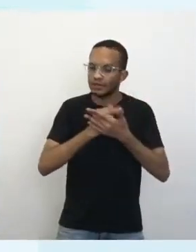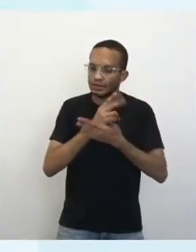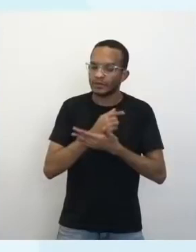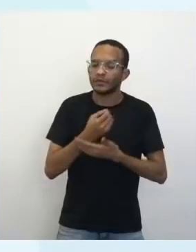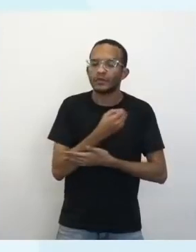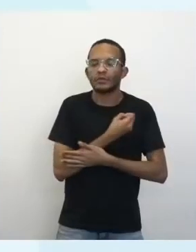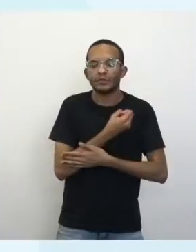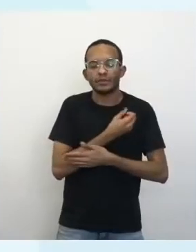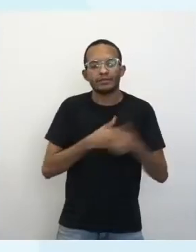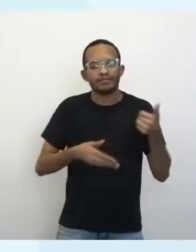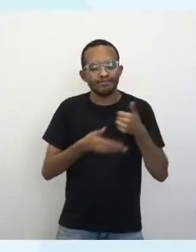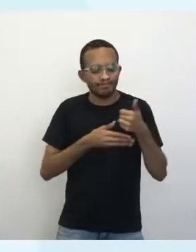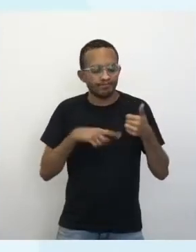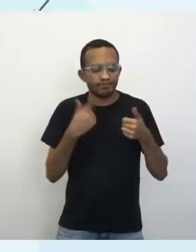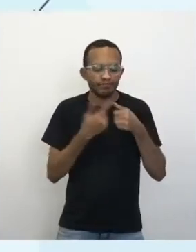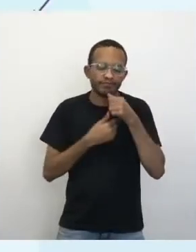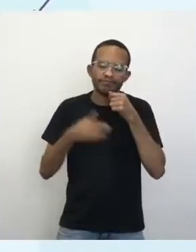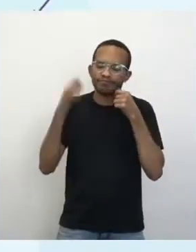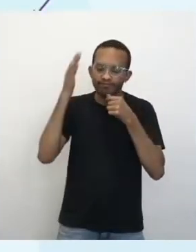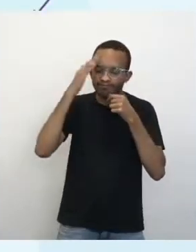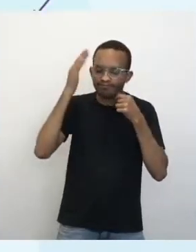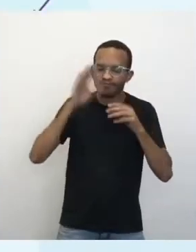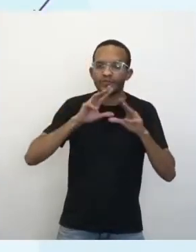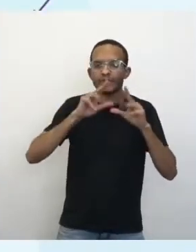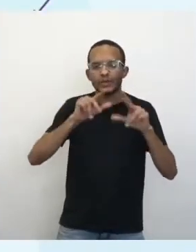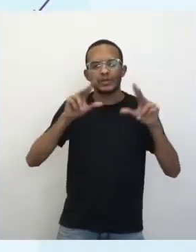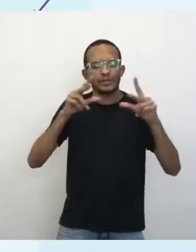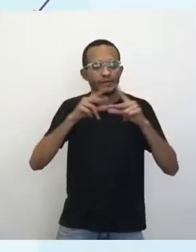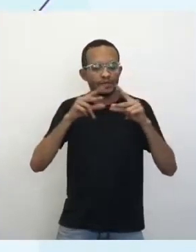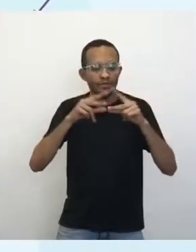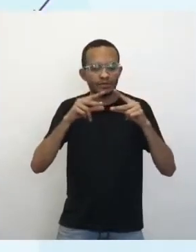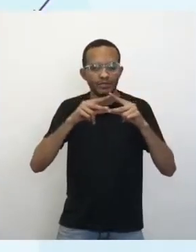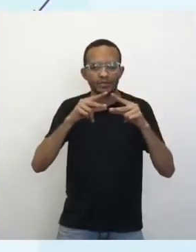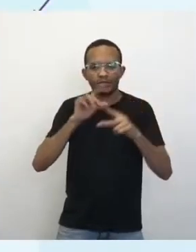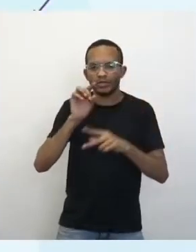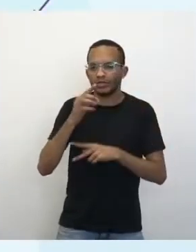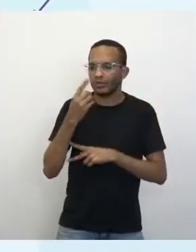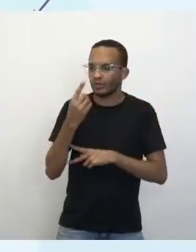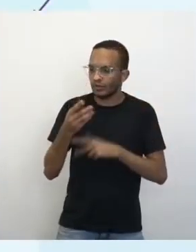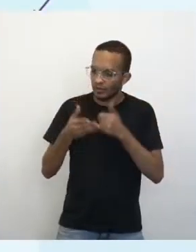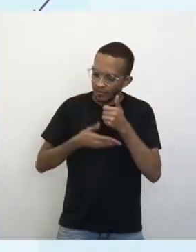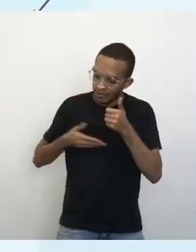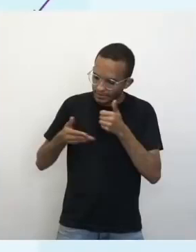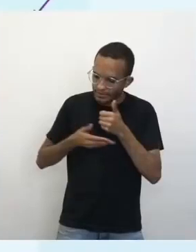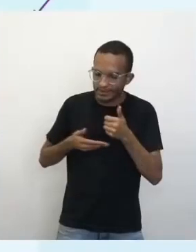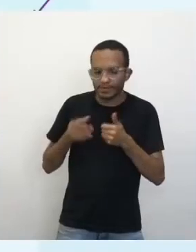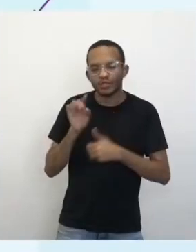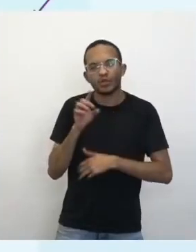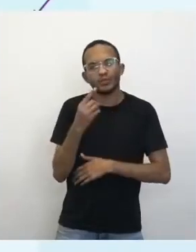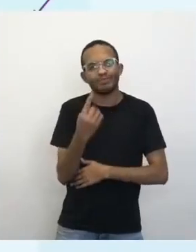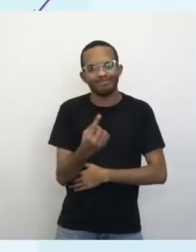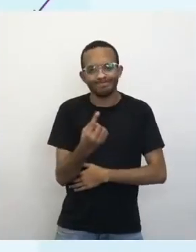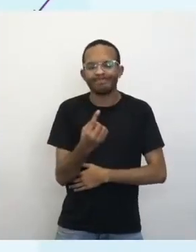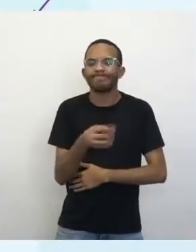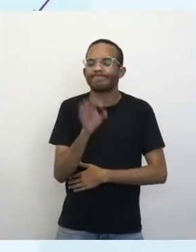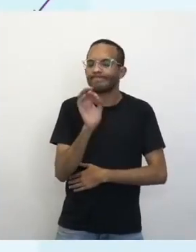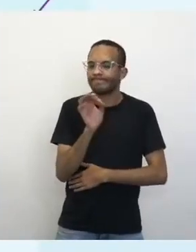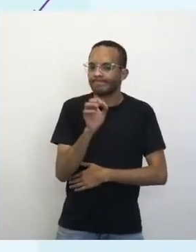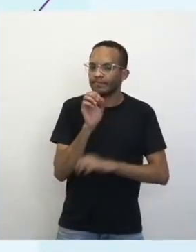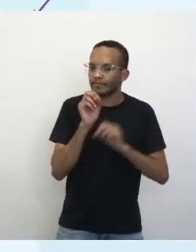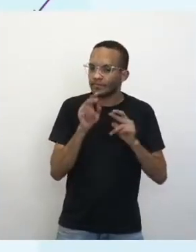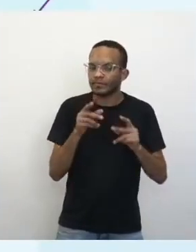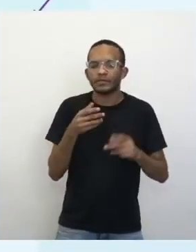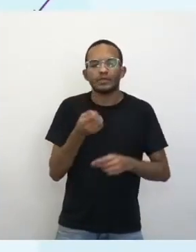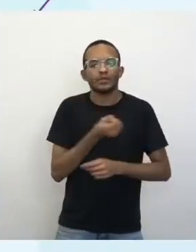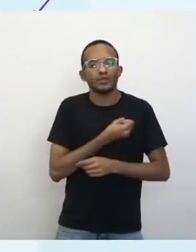número de bases. A gente sabe que toda pirâmide só tem uma única base. Muito bem.